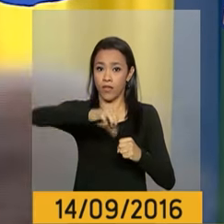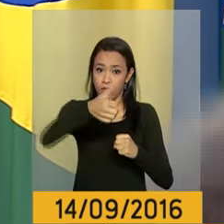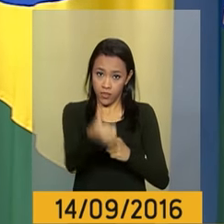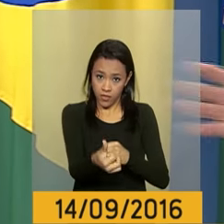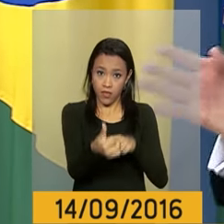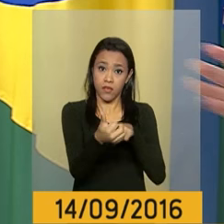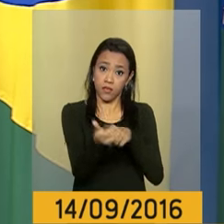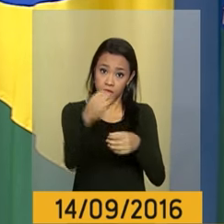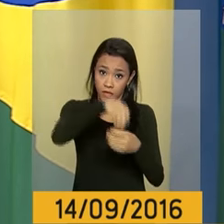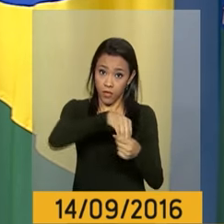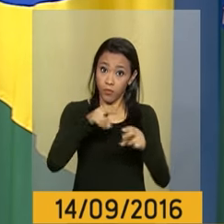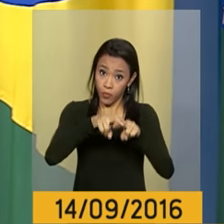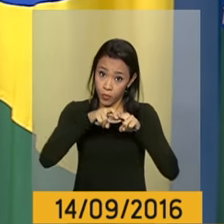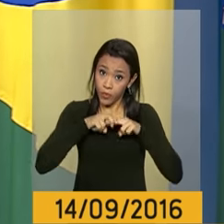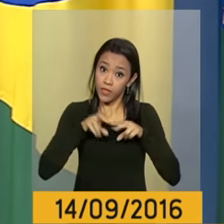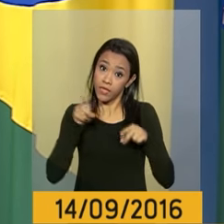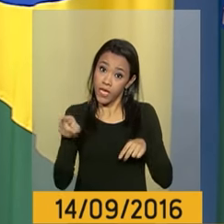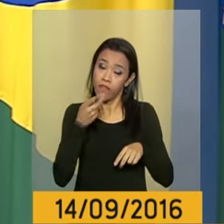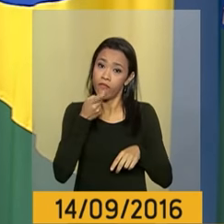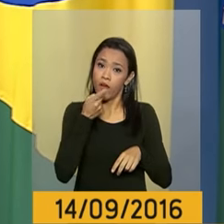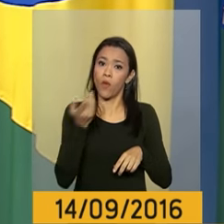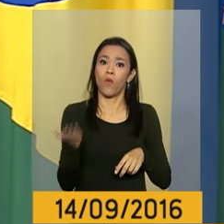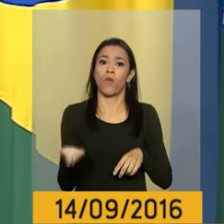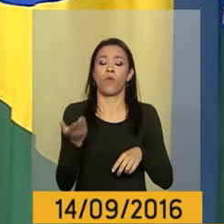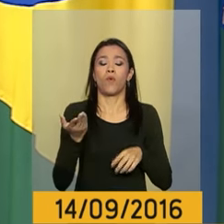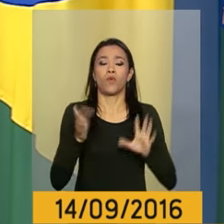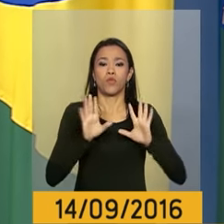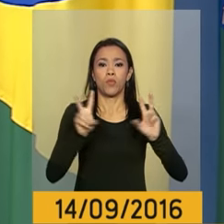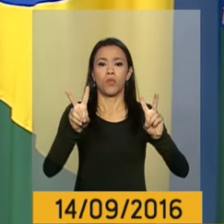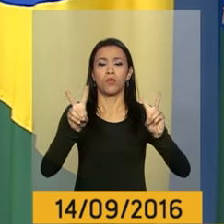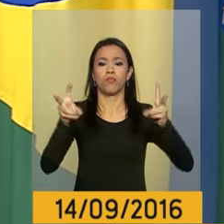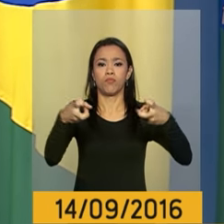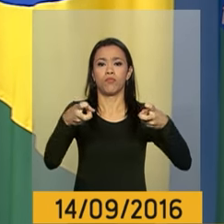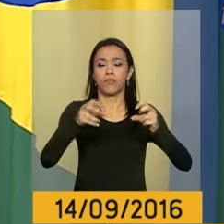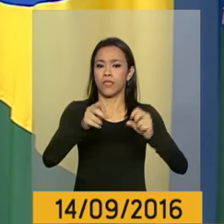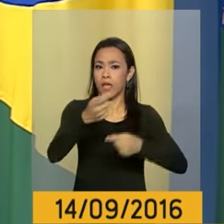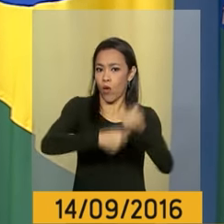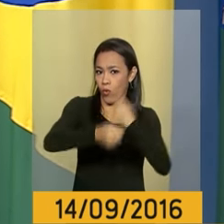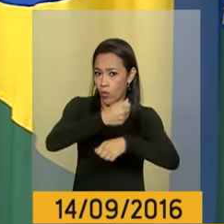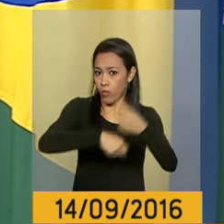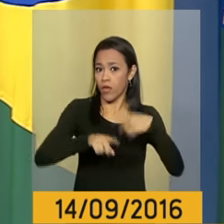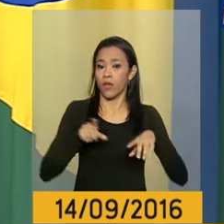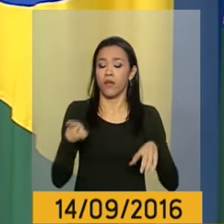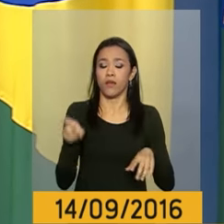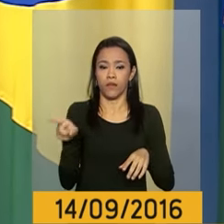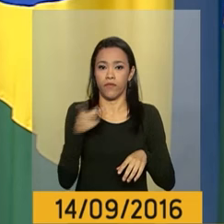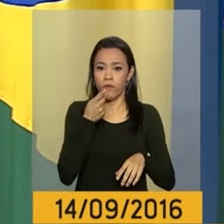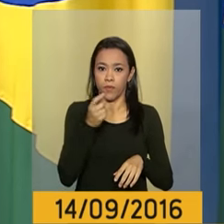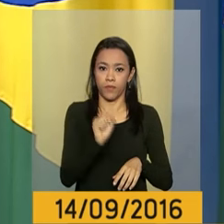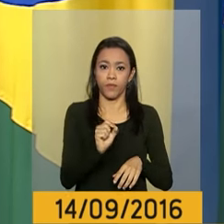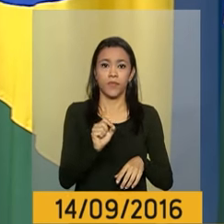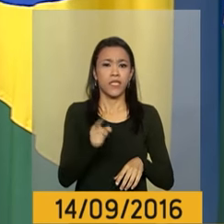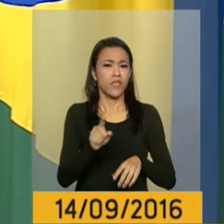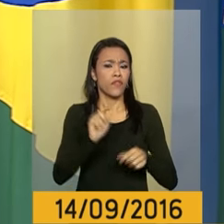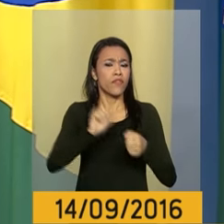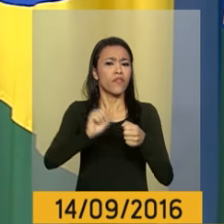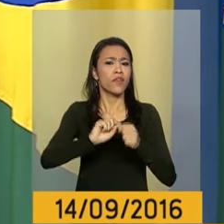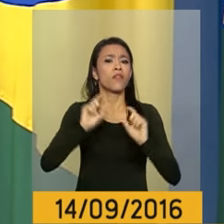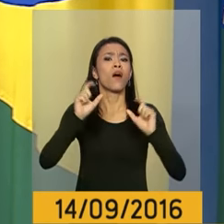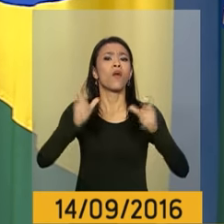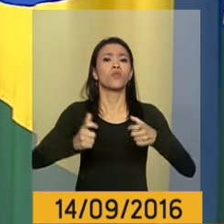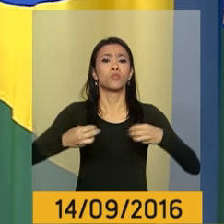alguns momentos, incursionou até por aspectos econômicos. A economia extraordinária que foi feita lá no Ministério da